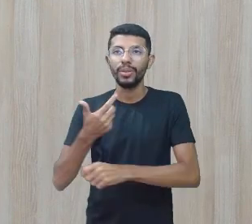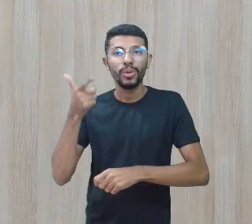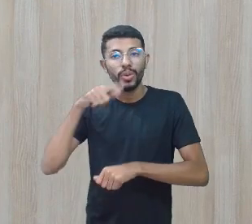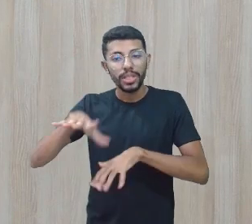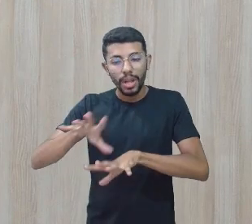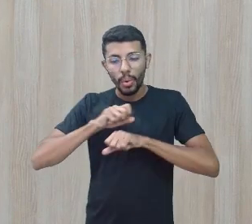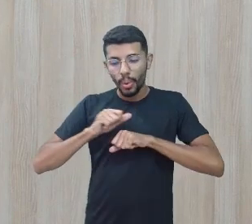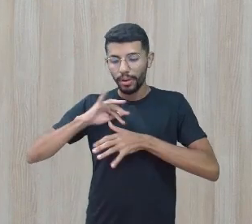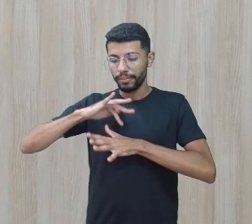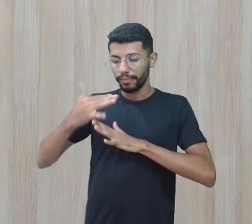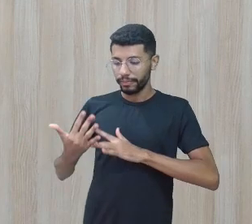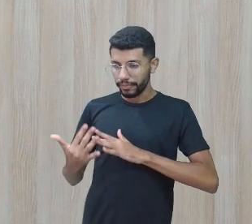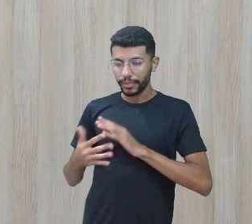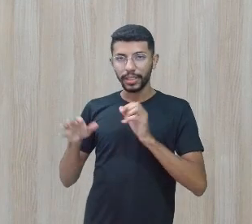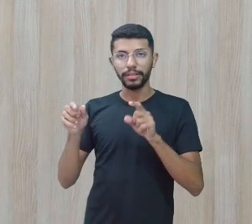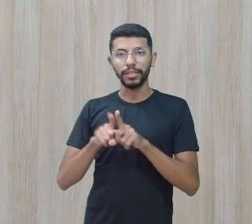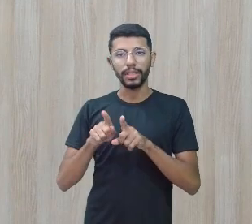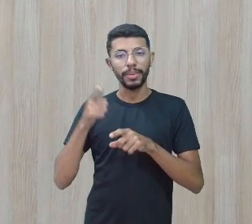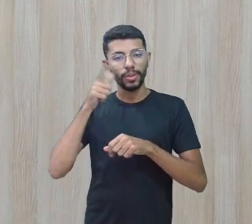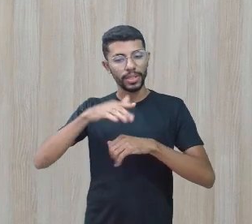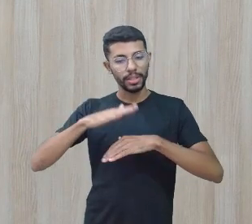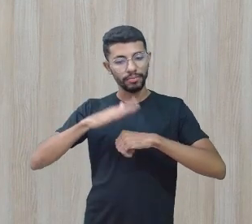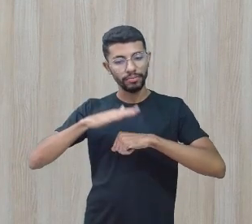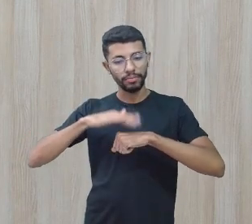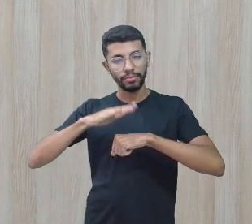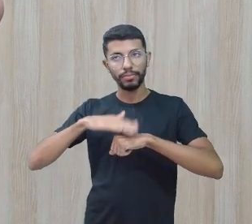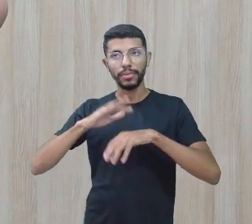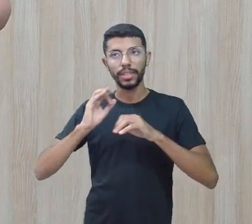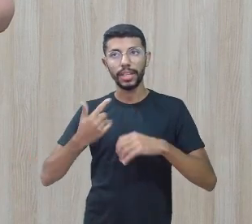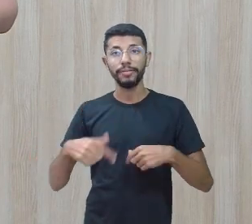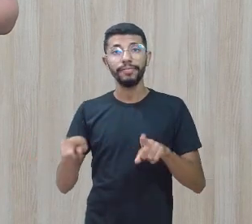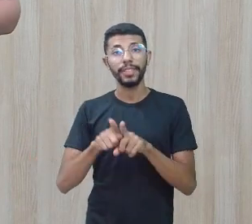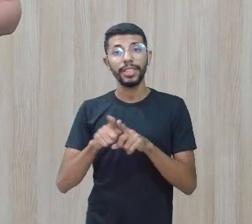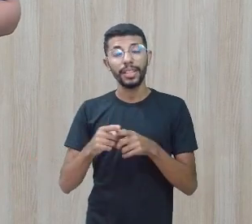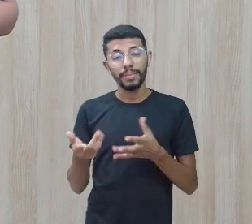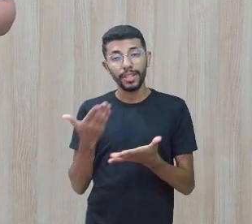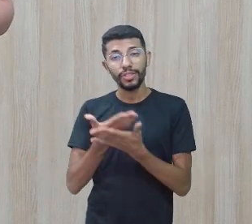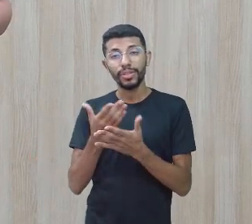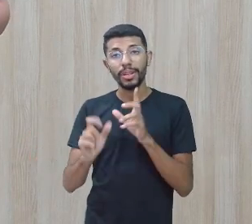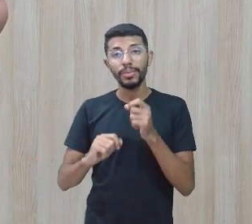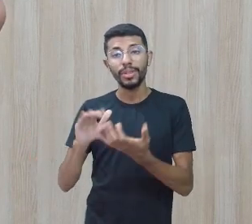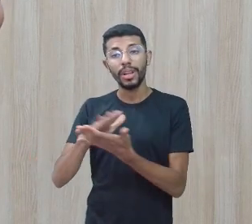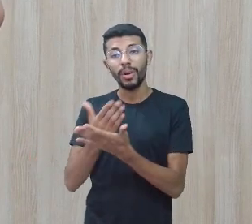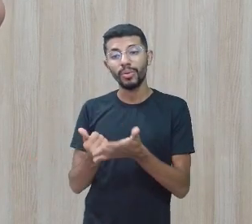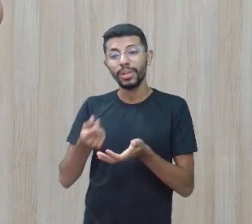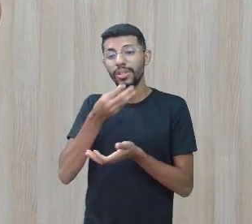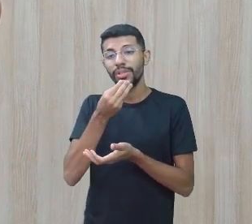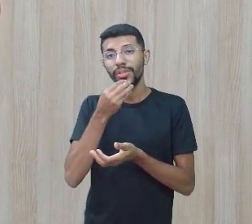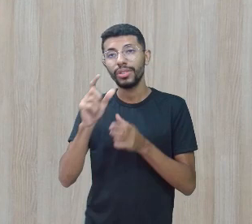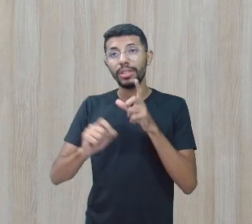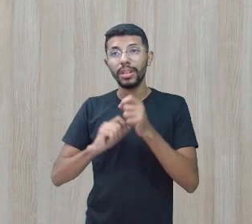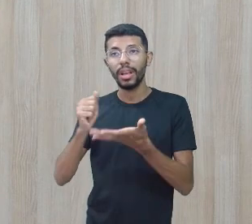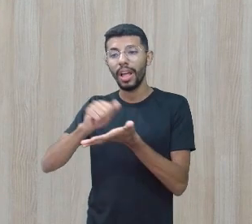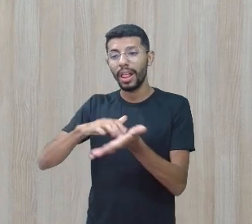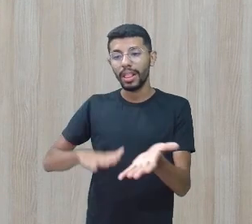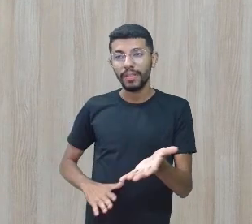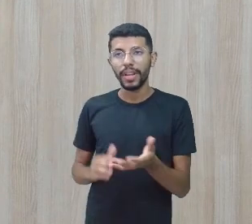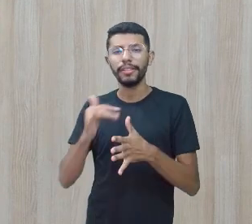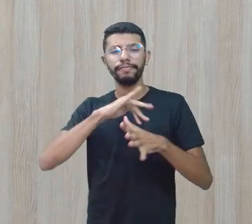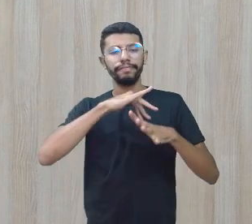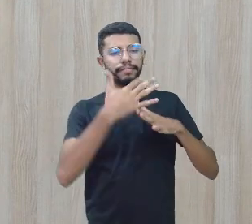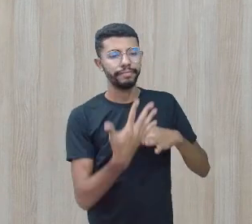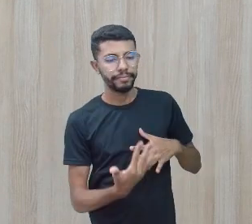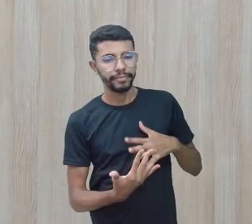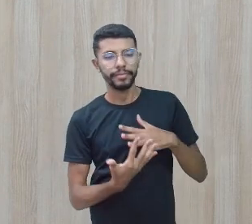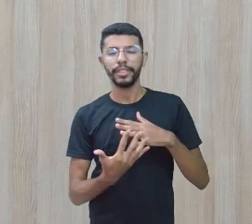de sinais e dê autonomia a ele. E nós vimos também sugestões de atividades, tanto em Libras como